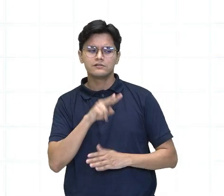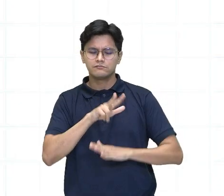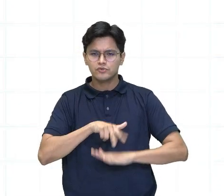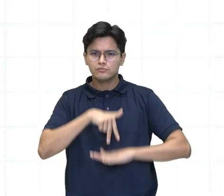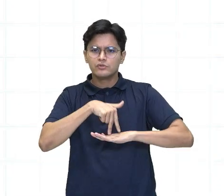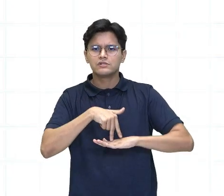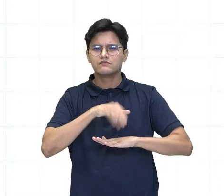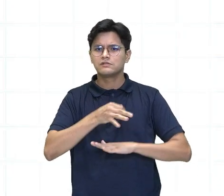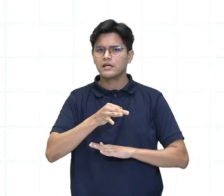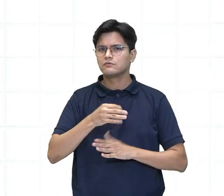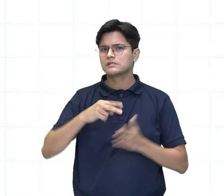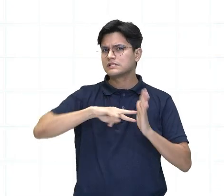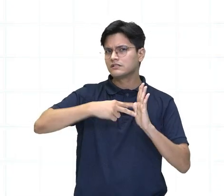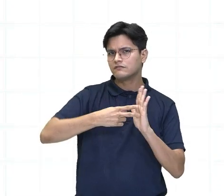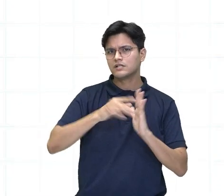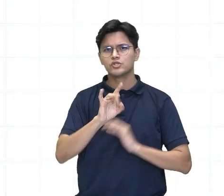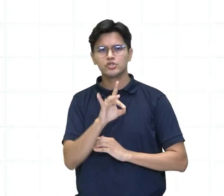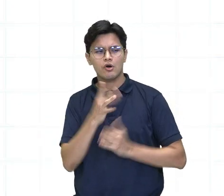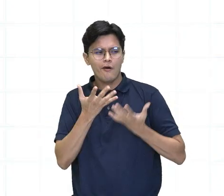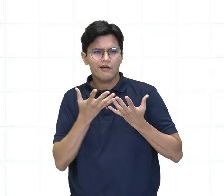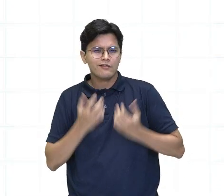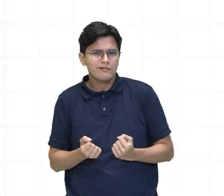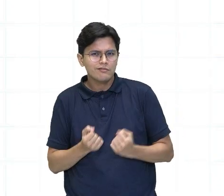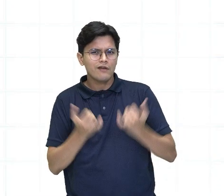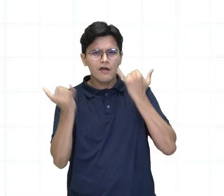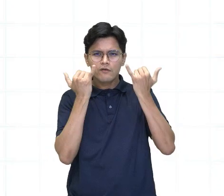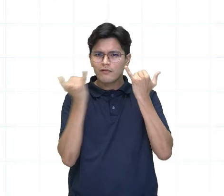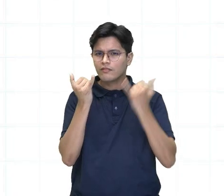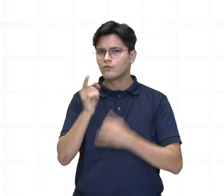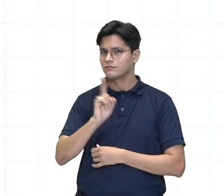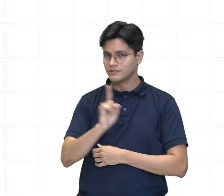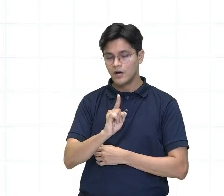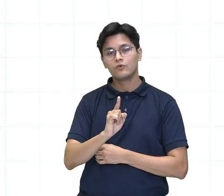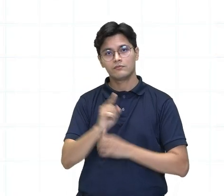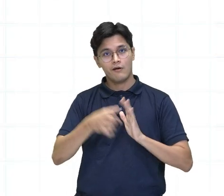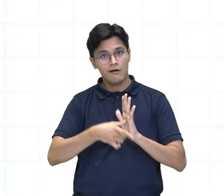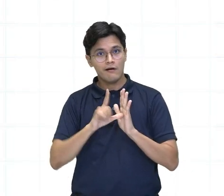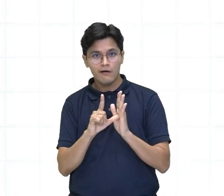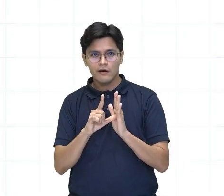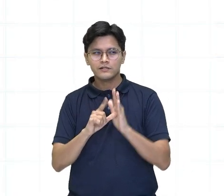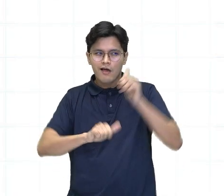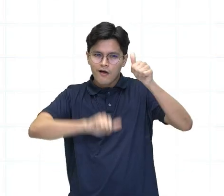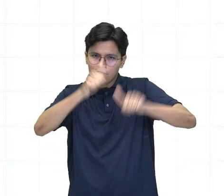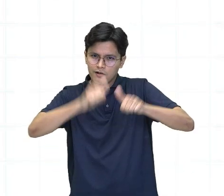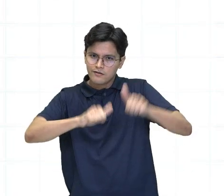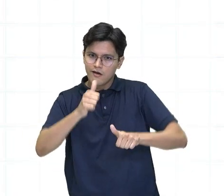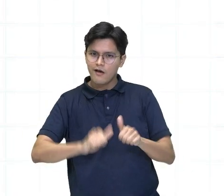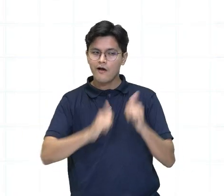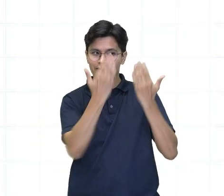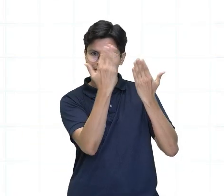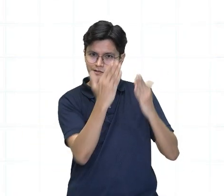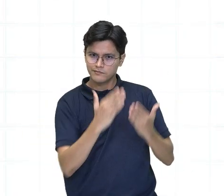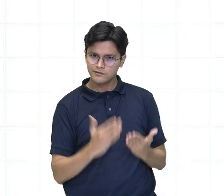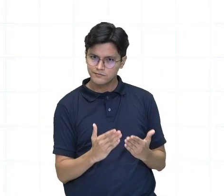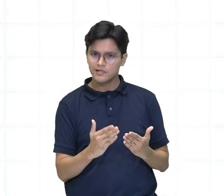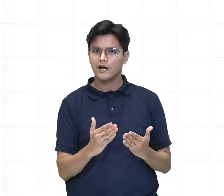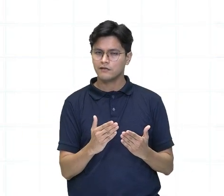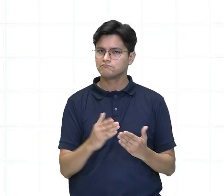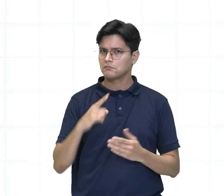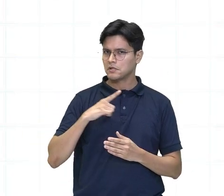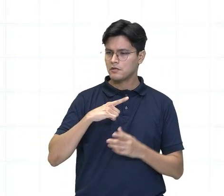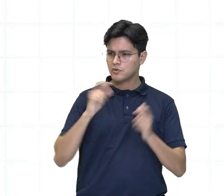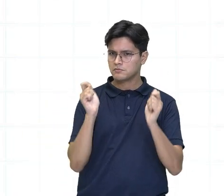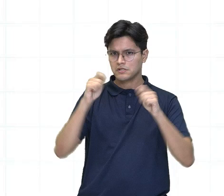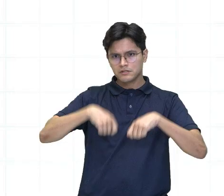passiva, mas também examiná-las atentamente, né, considerando sua credibilidade, coerência e relevância. Então, olha